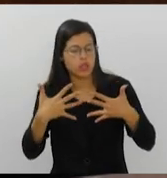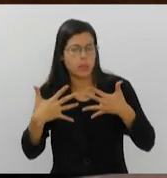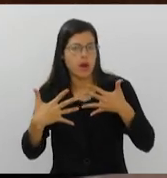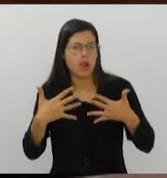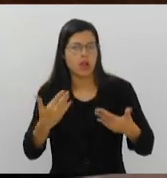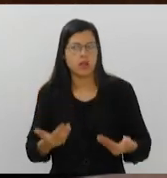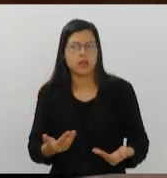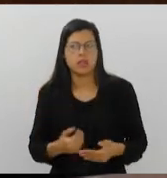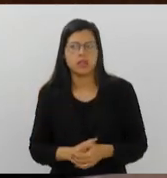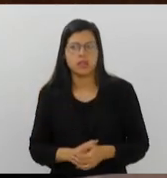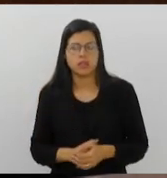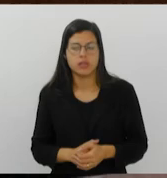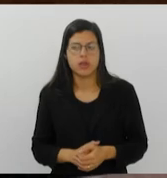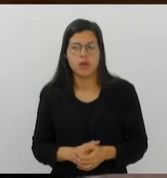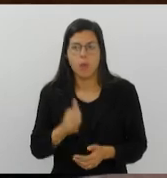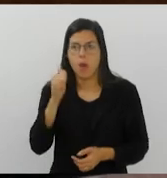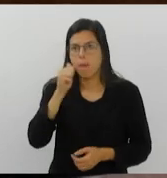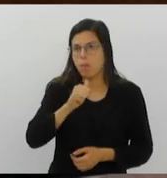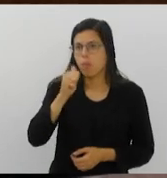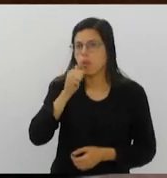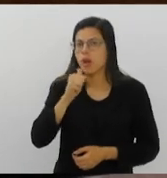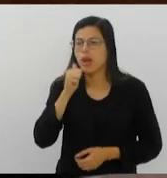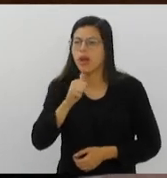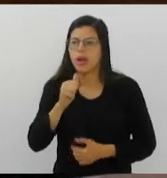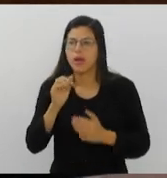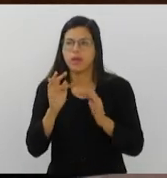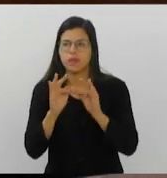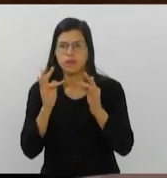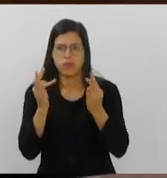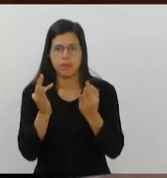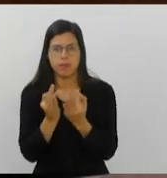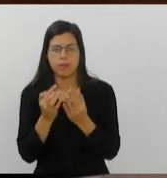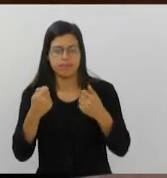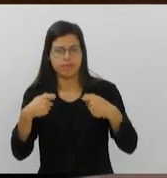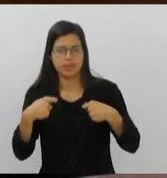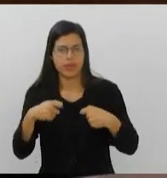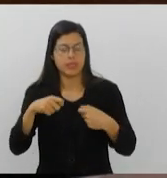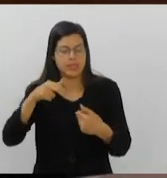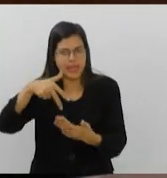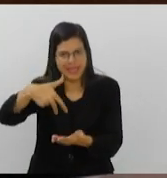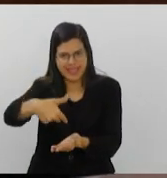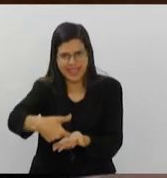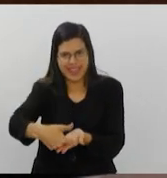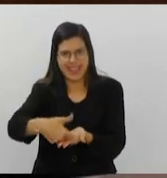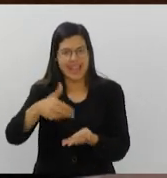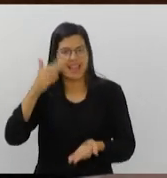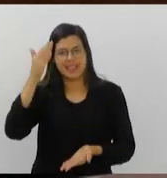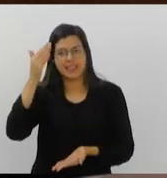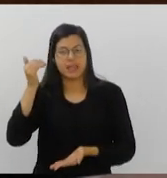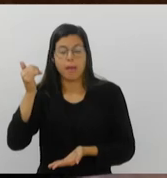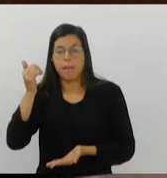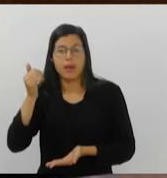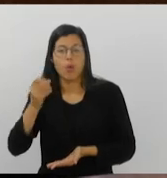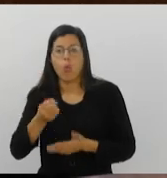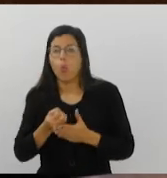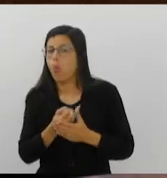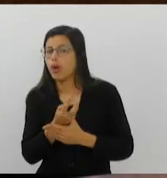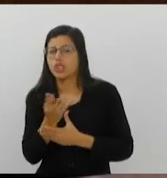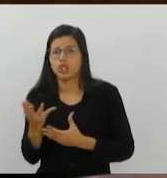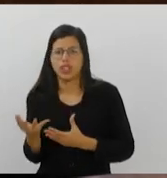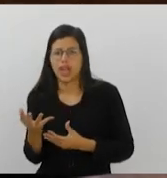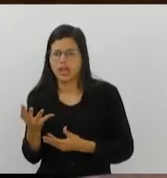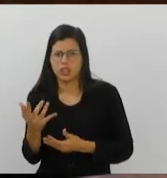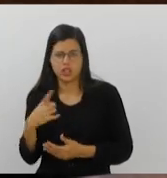para uma mulher, um familiar, precisa de internar, saber com precisão quantos leitos